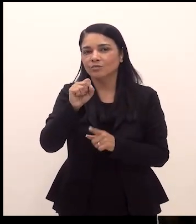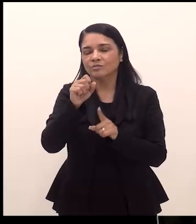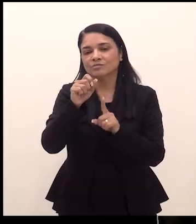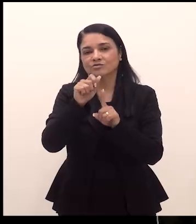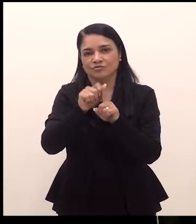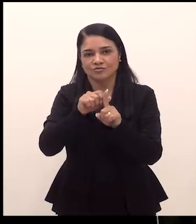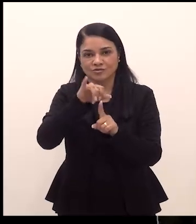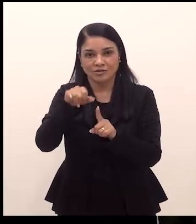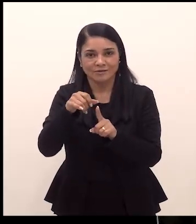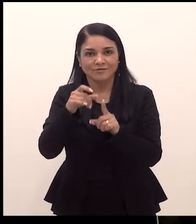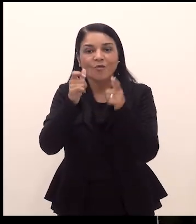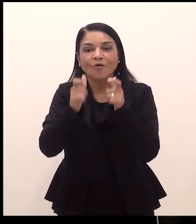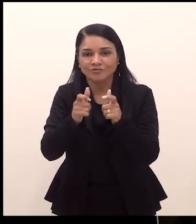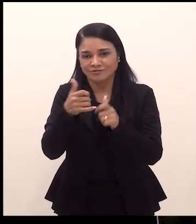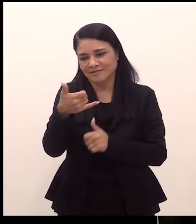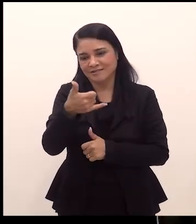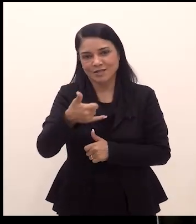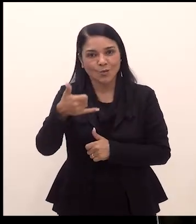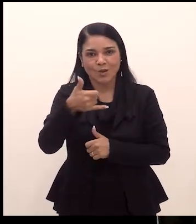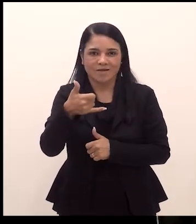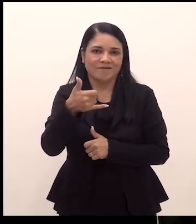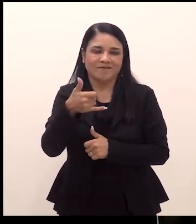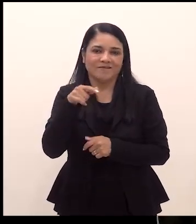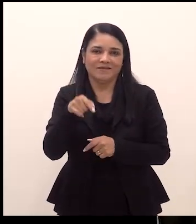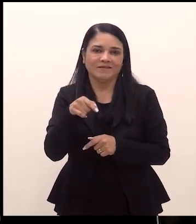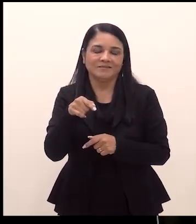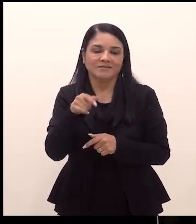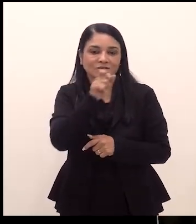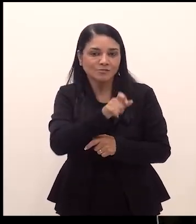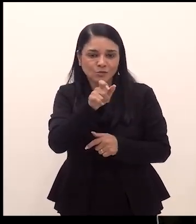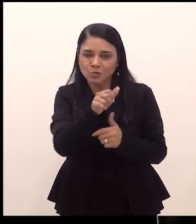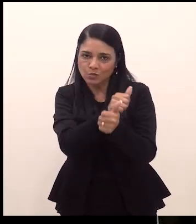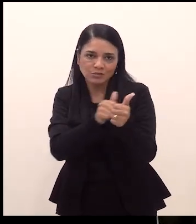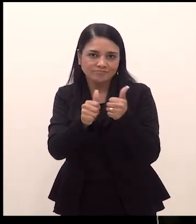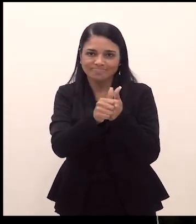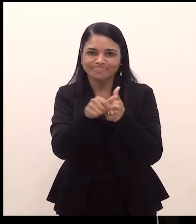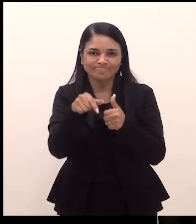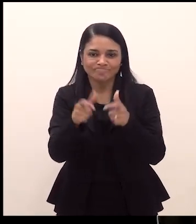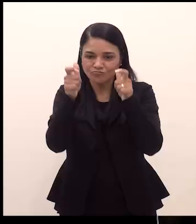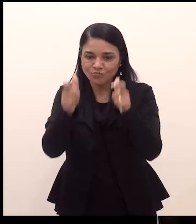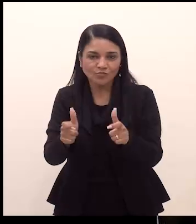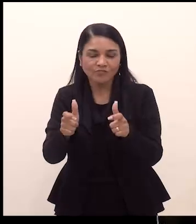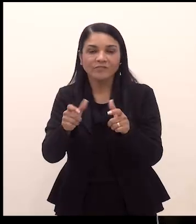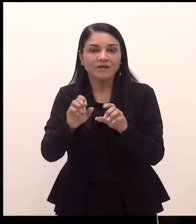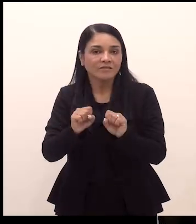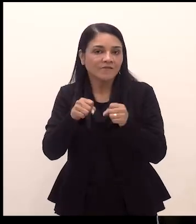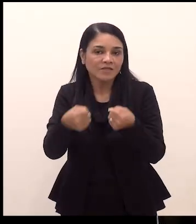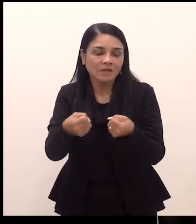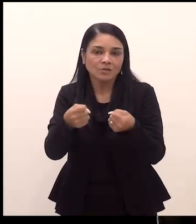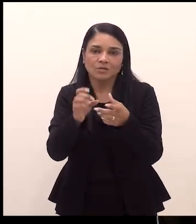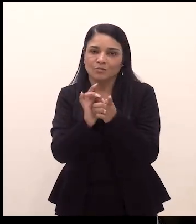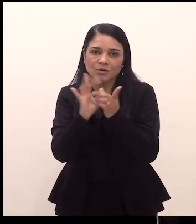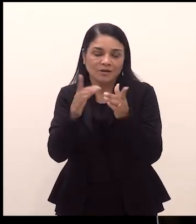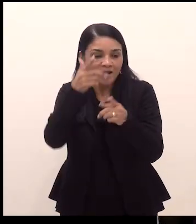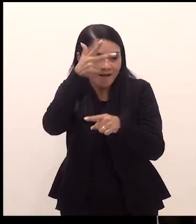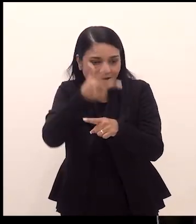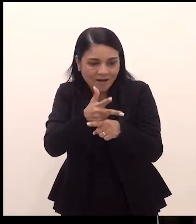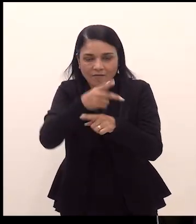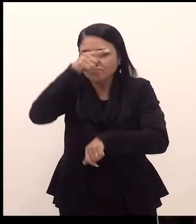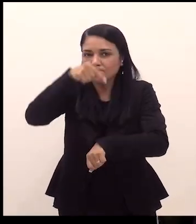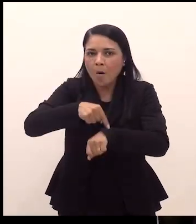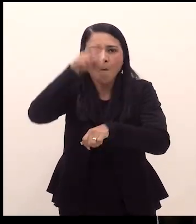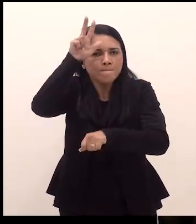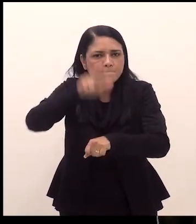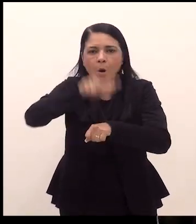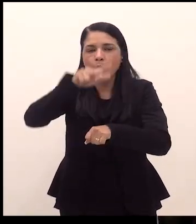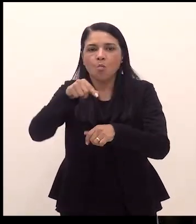janeiro? Elas estavam no celular de todas as pessoas que eram protagonistas daquele ato, que estavam lá achando que elas estavam defendendo a democracia